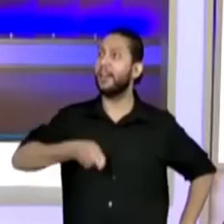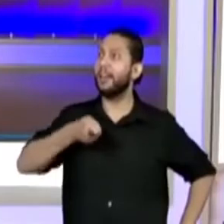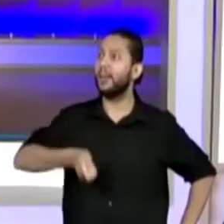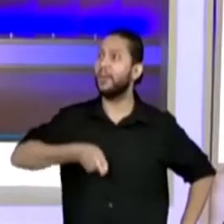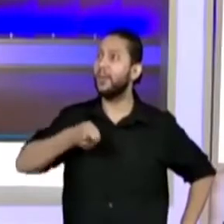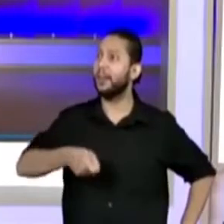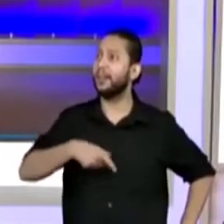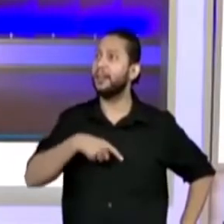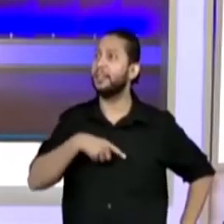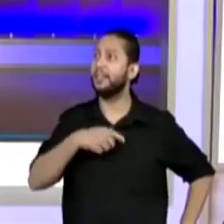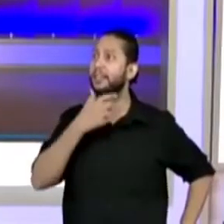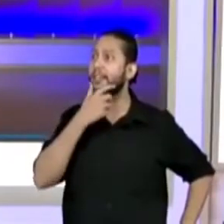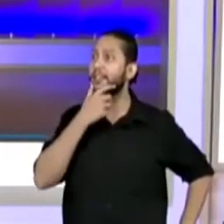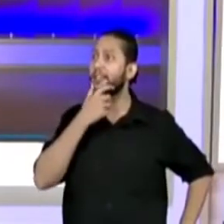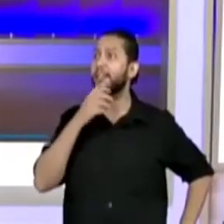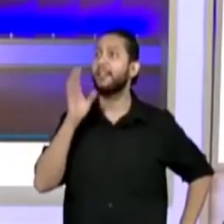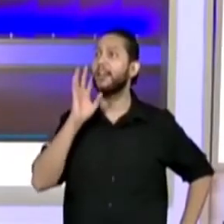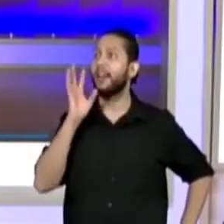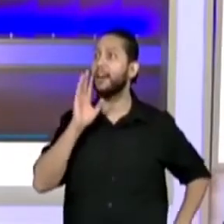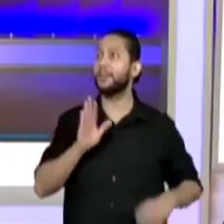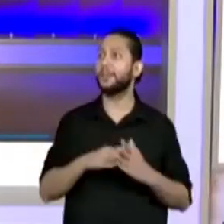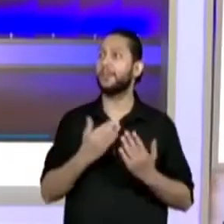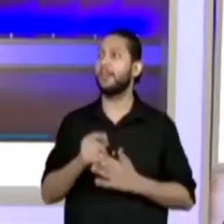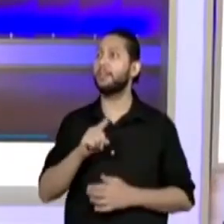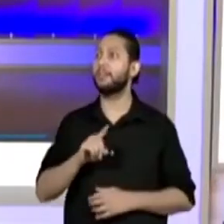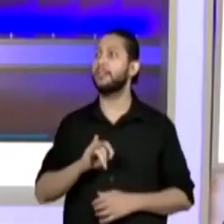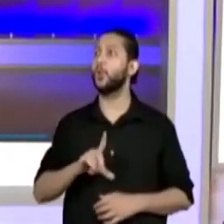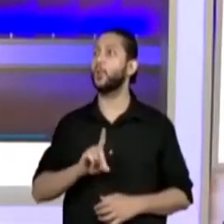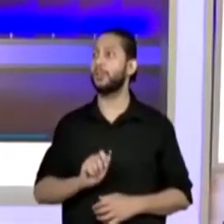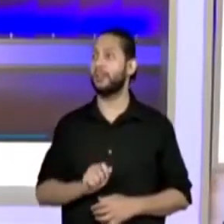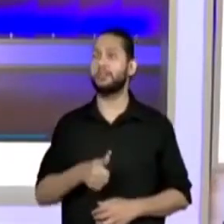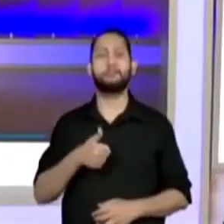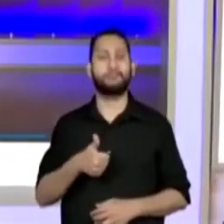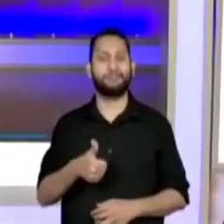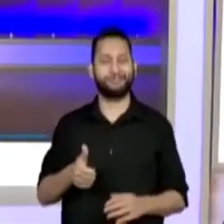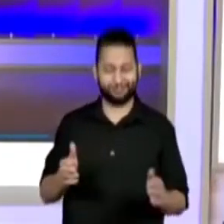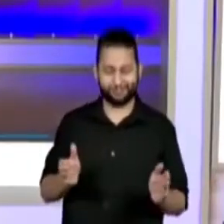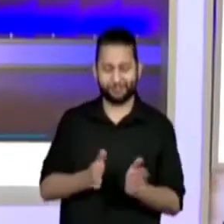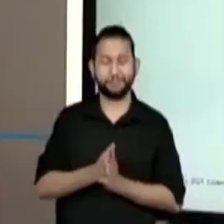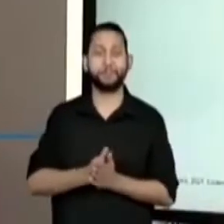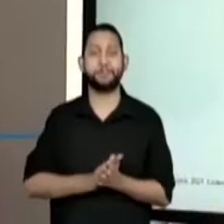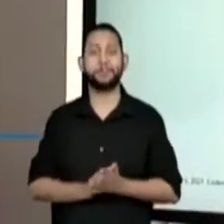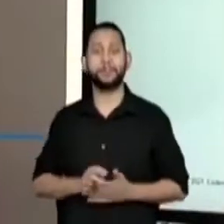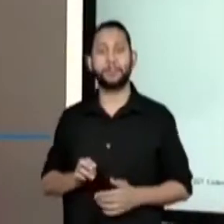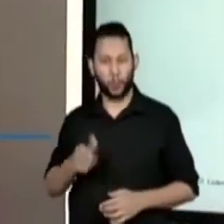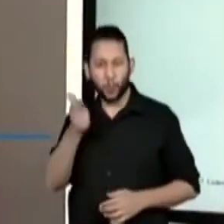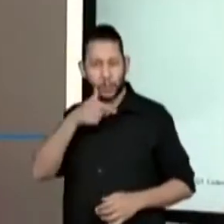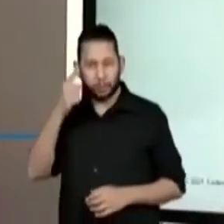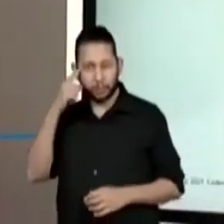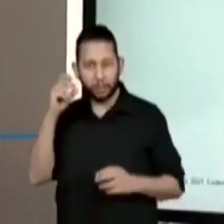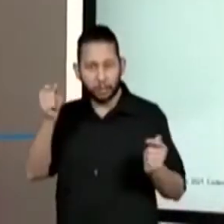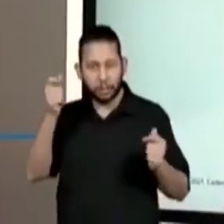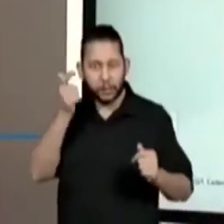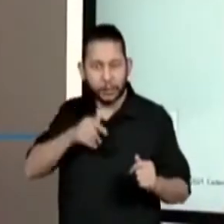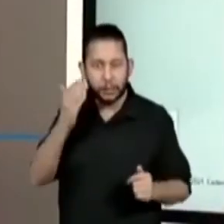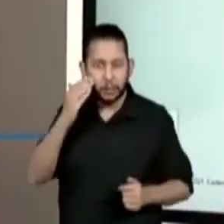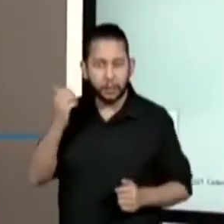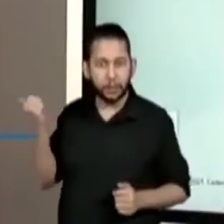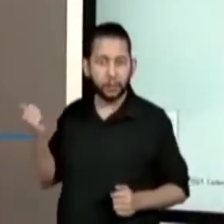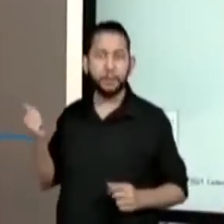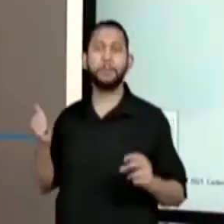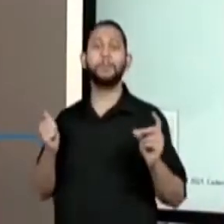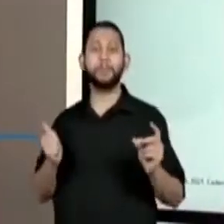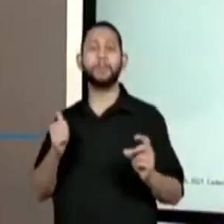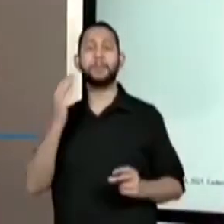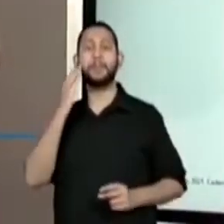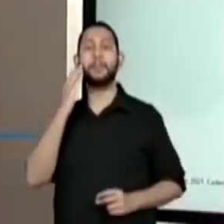não sabia disso não bacana escola Zilda altimira da vamos lá pegar a situação problema simples